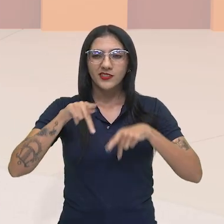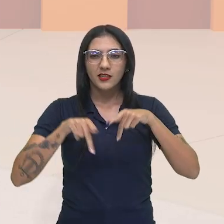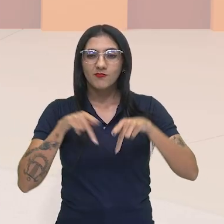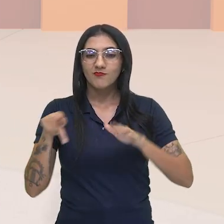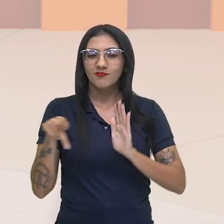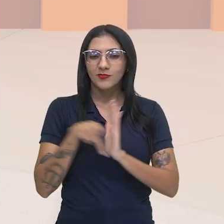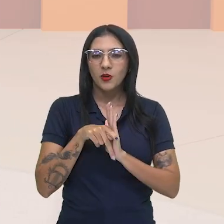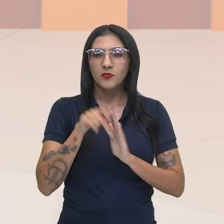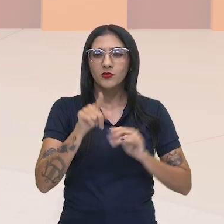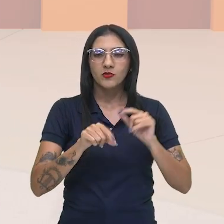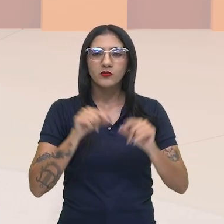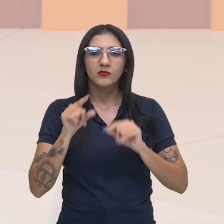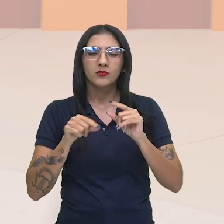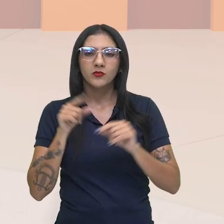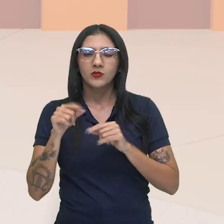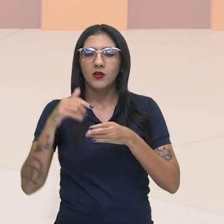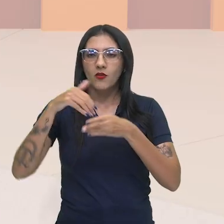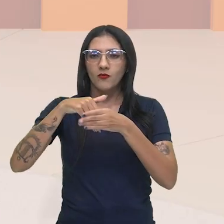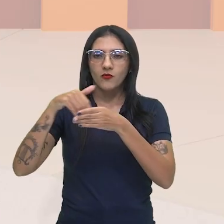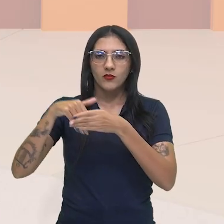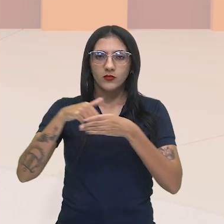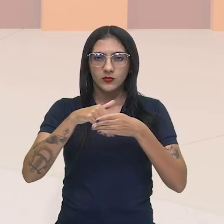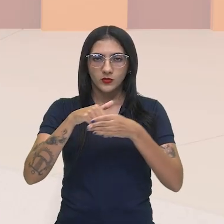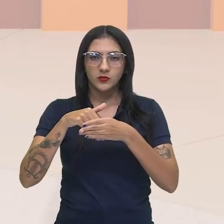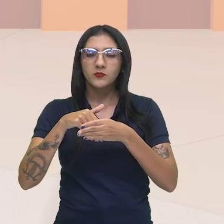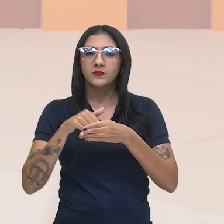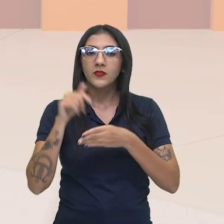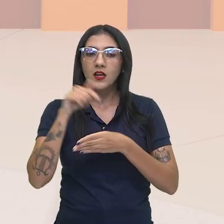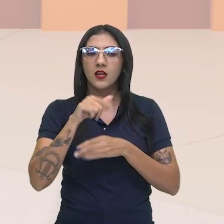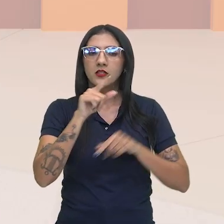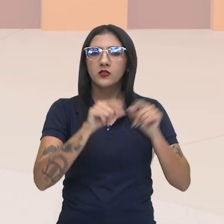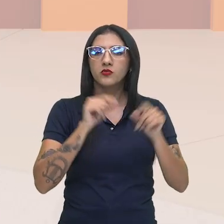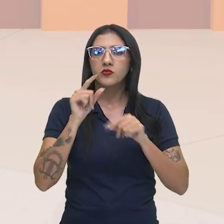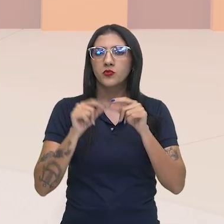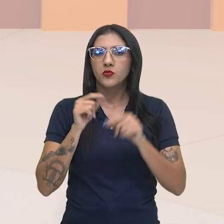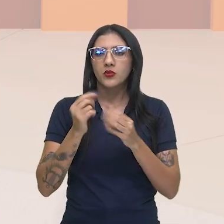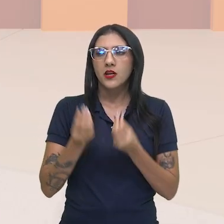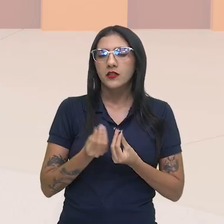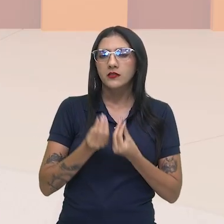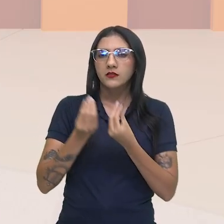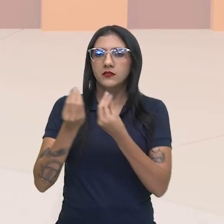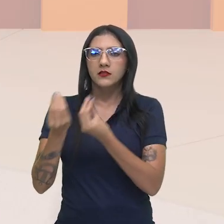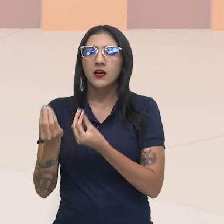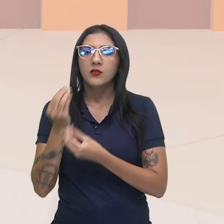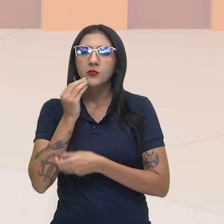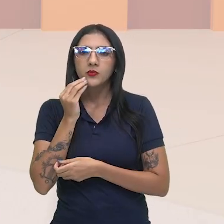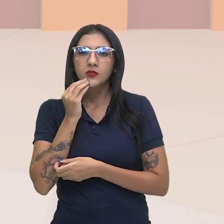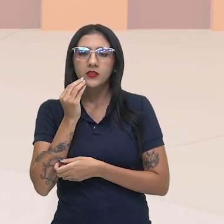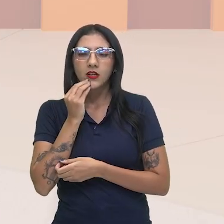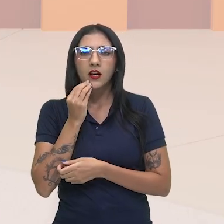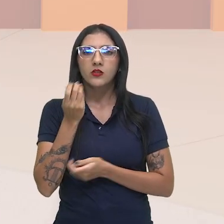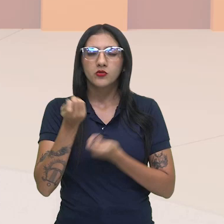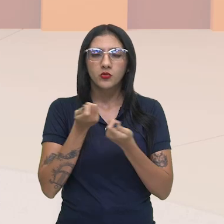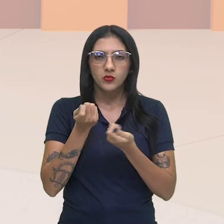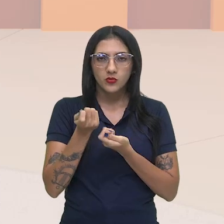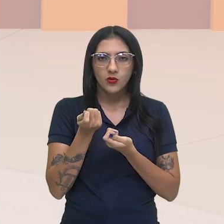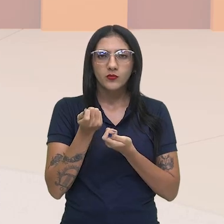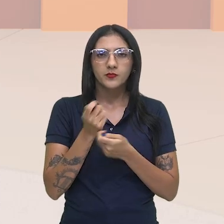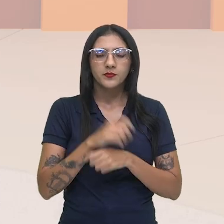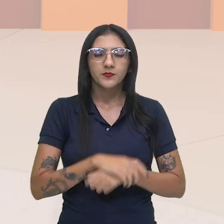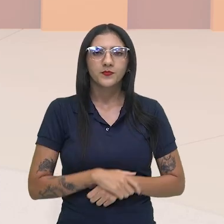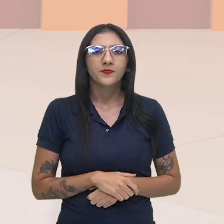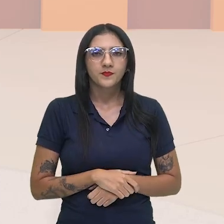né? Através do voto. O povo deu poder a quem foi lá, a quem está dirigindo, a quem está comandando esse Estado